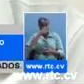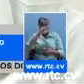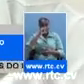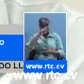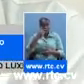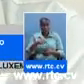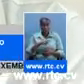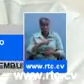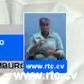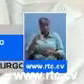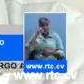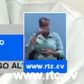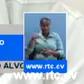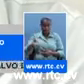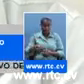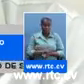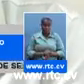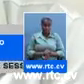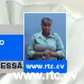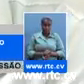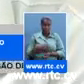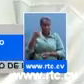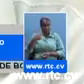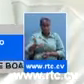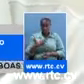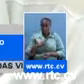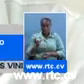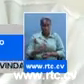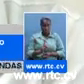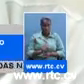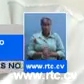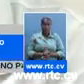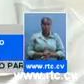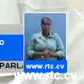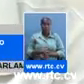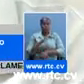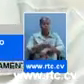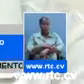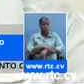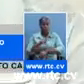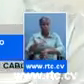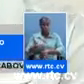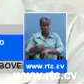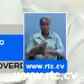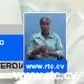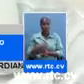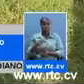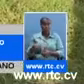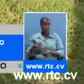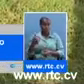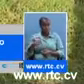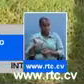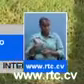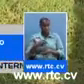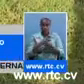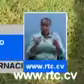a evacuar esta água para lá, que não deveria ser. Portanto, a entidade responsável por isso tem que intervir também. E